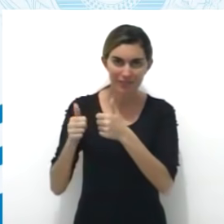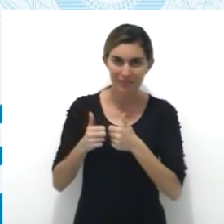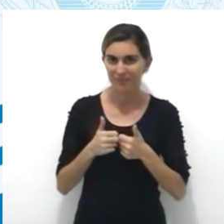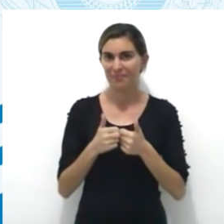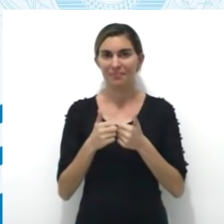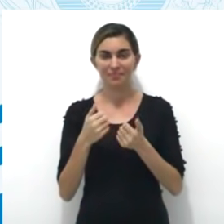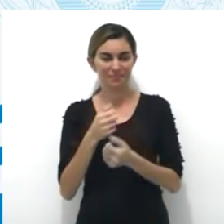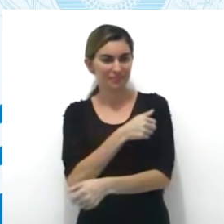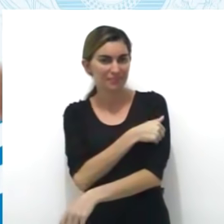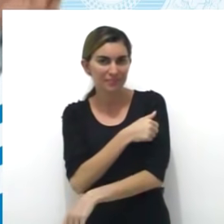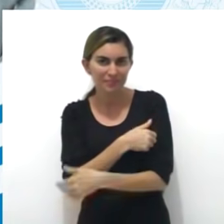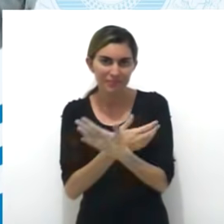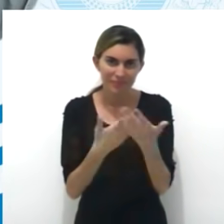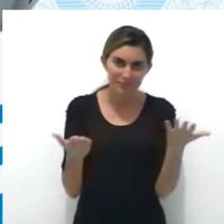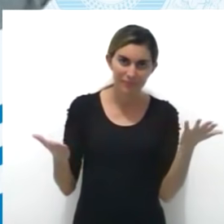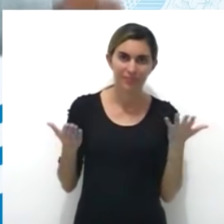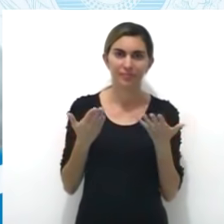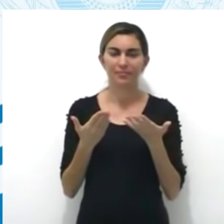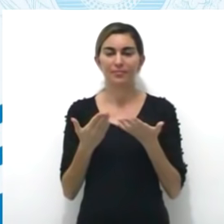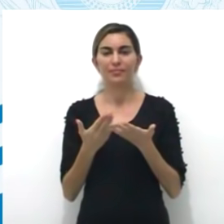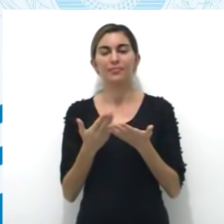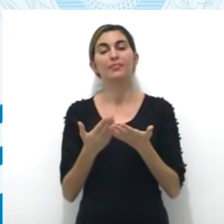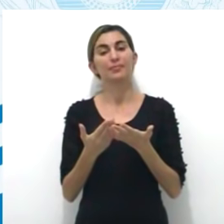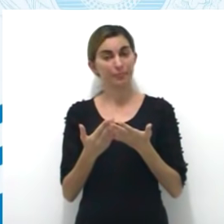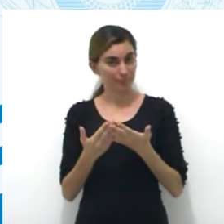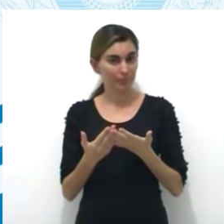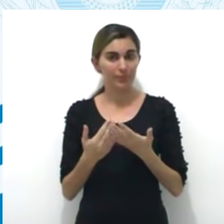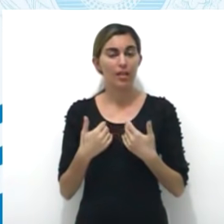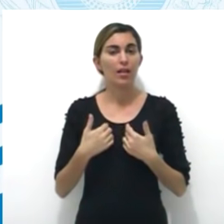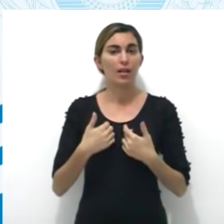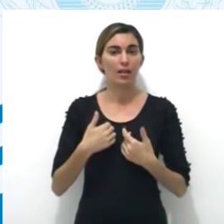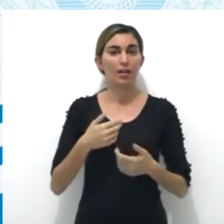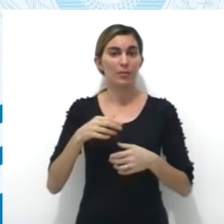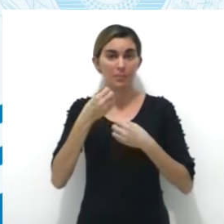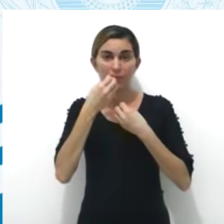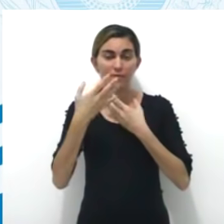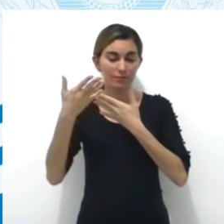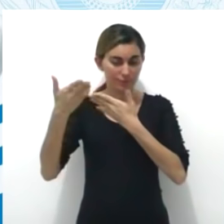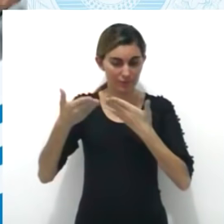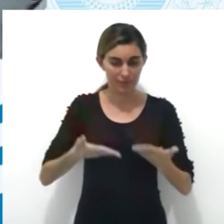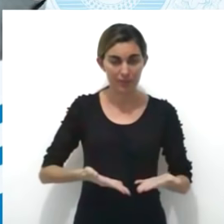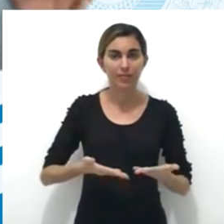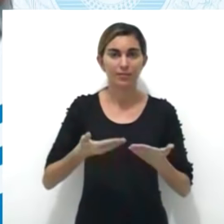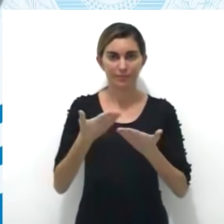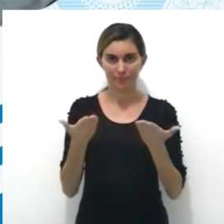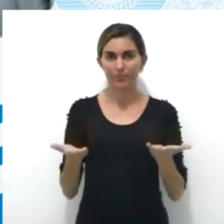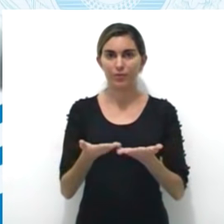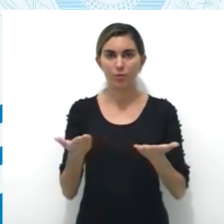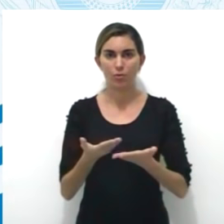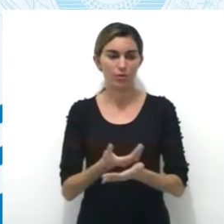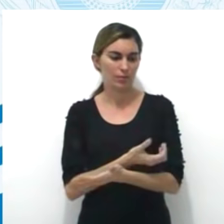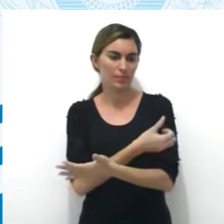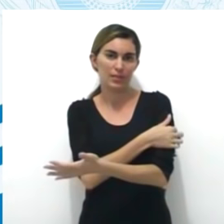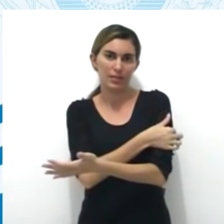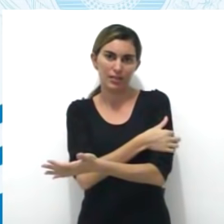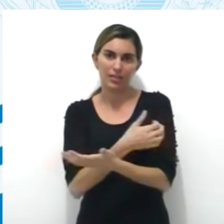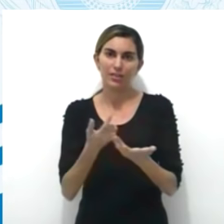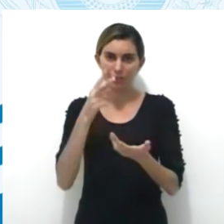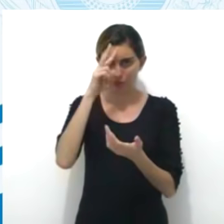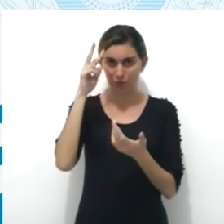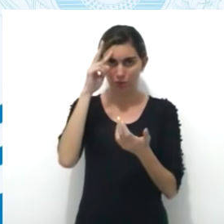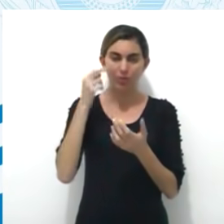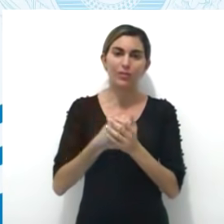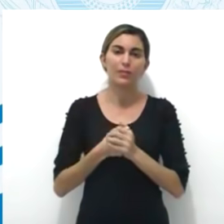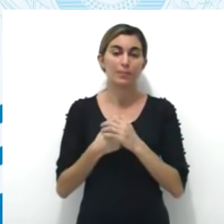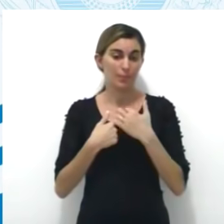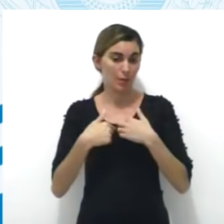Olá, prezados e prezadas, alunos e alunas, sejam bem-vindos e bem-vindas à nossa aula de